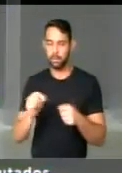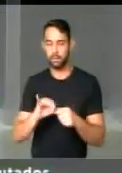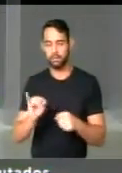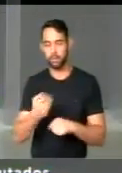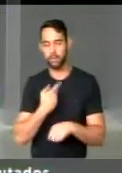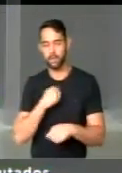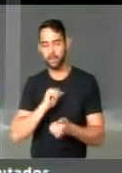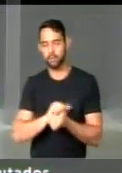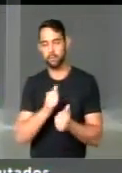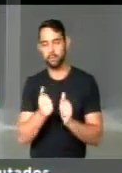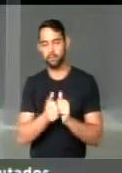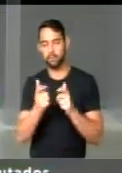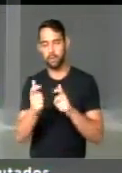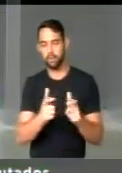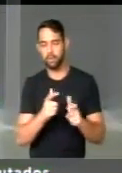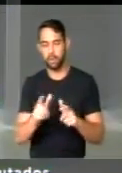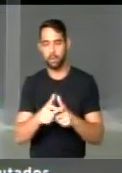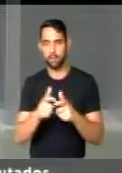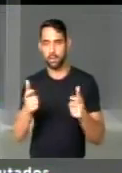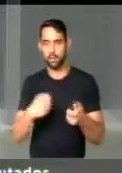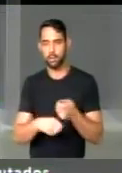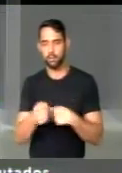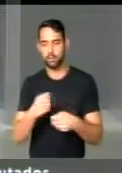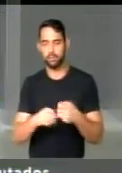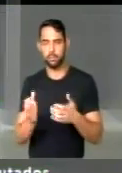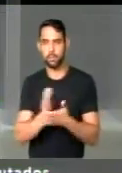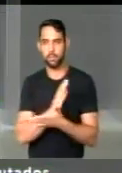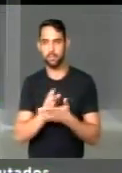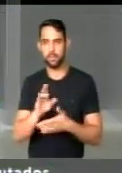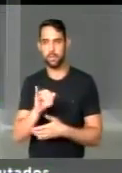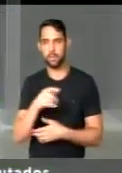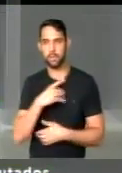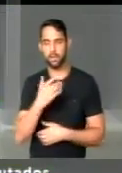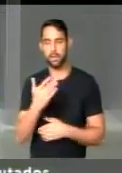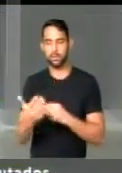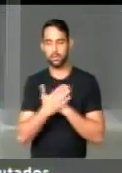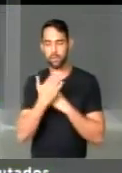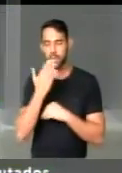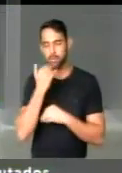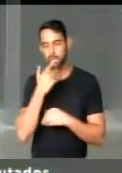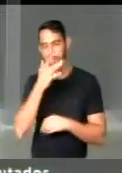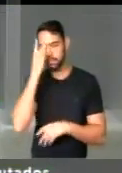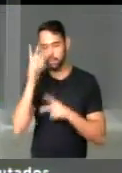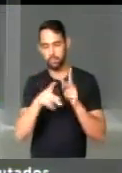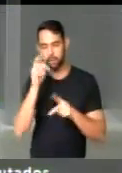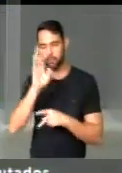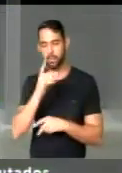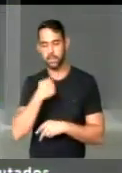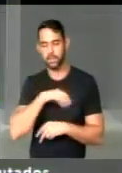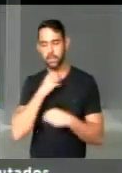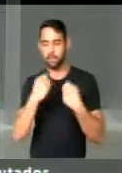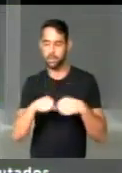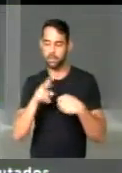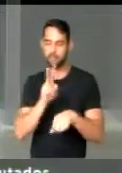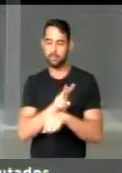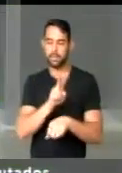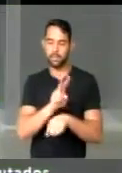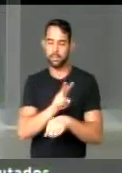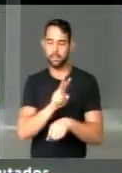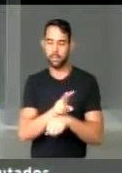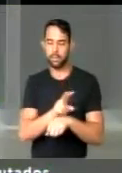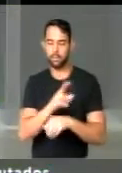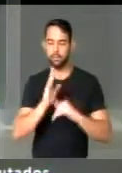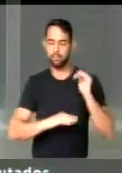e ocupar um espaço maior na economia e na dieta dos brasileiros. É preciso preservar